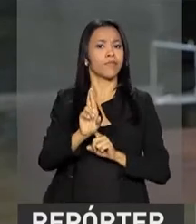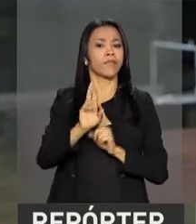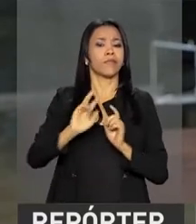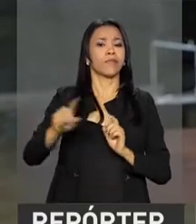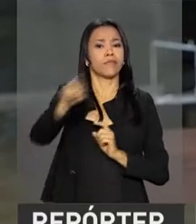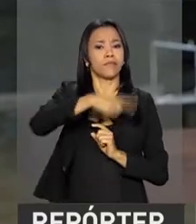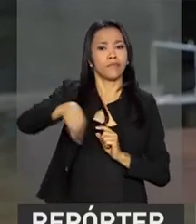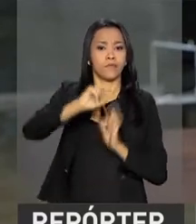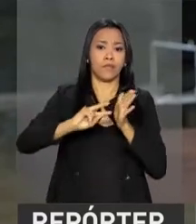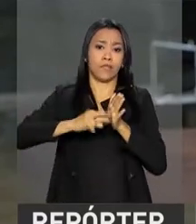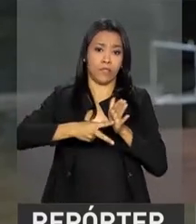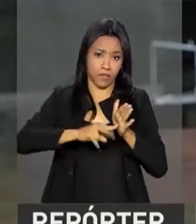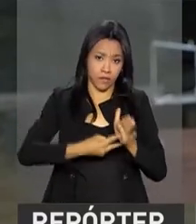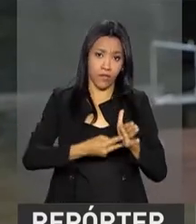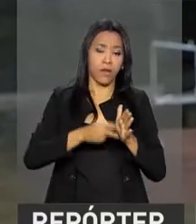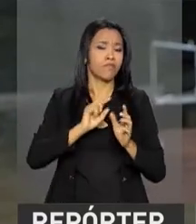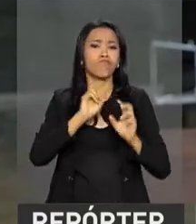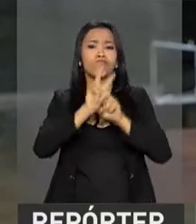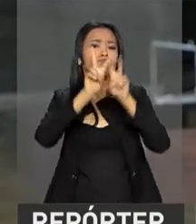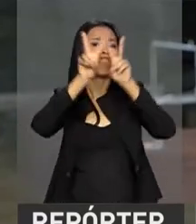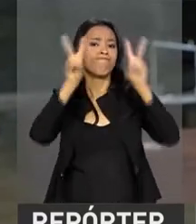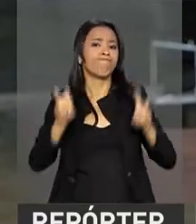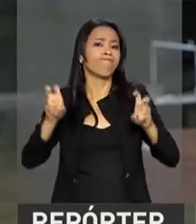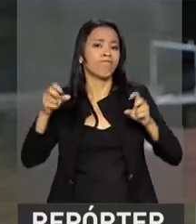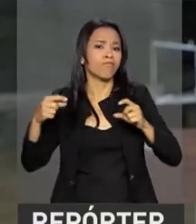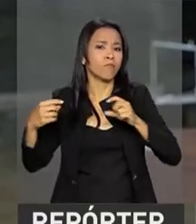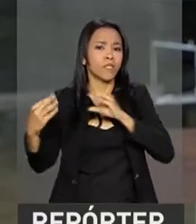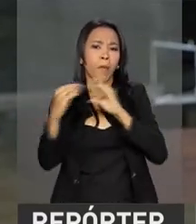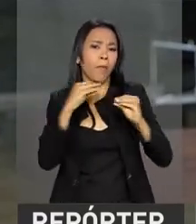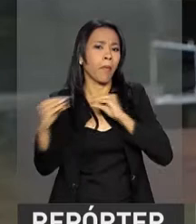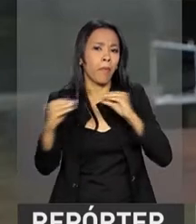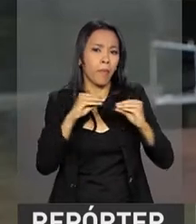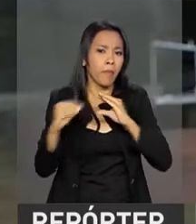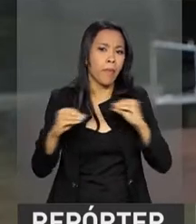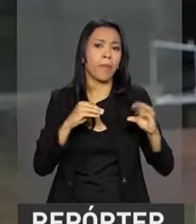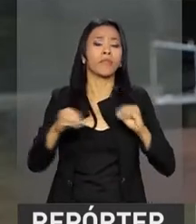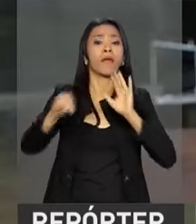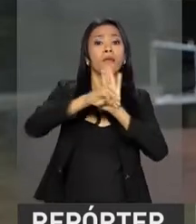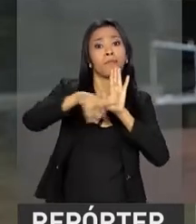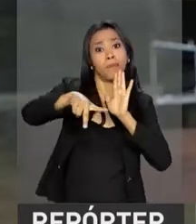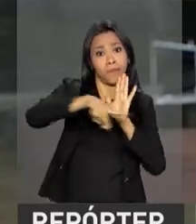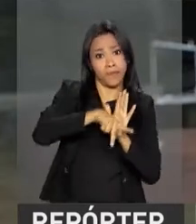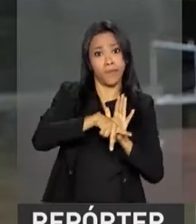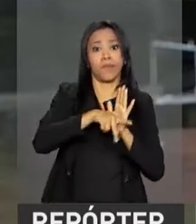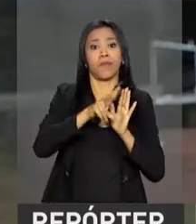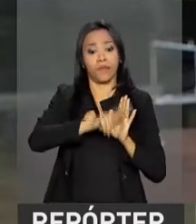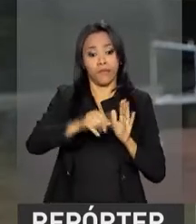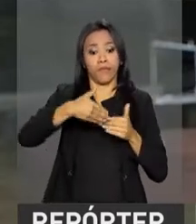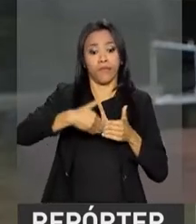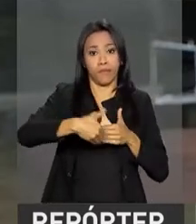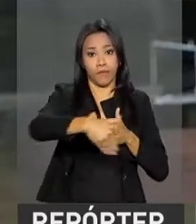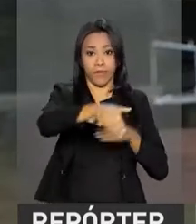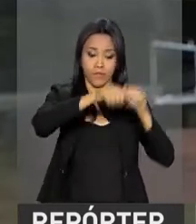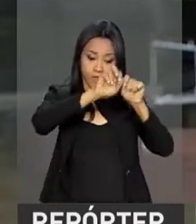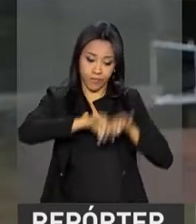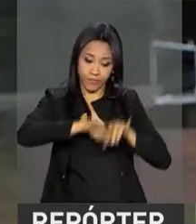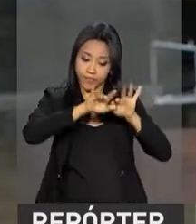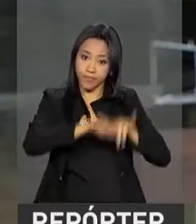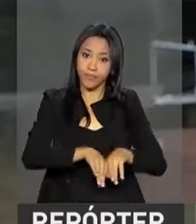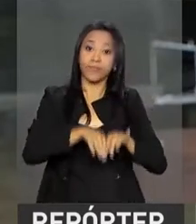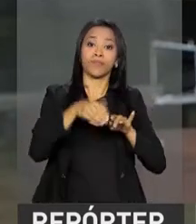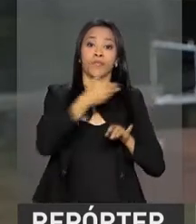centrais sindicais para discutir aí pontos da medida provisória que deve ser editada pelo governo